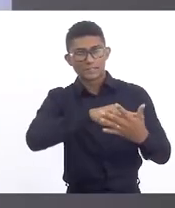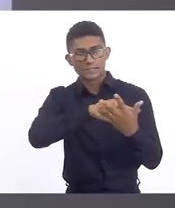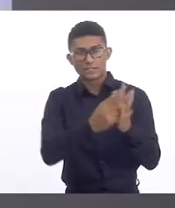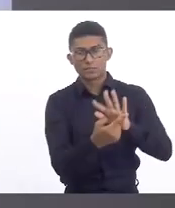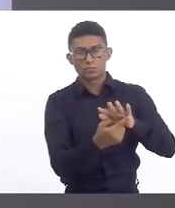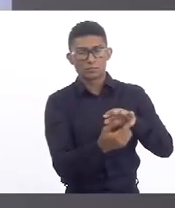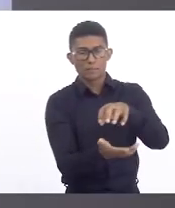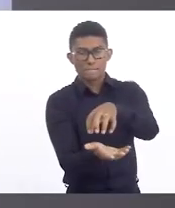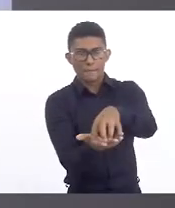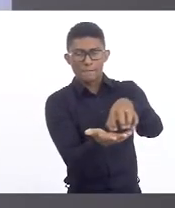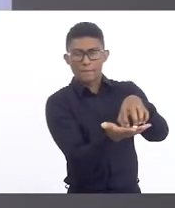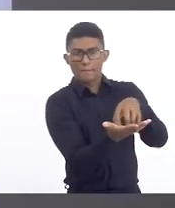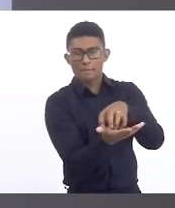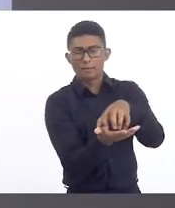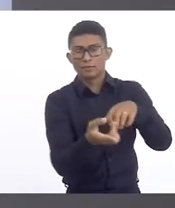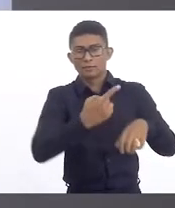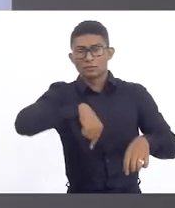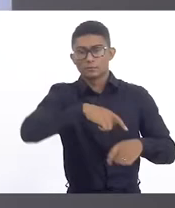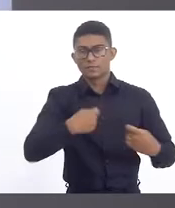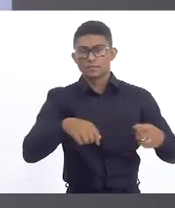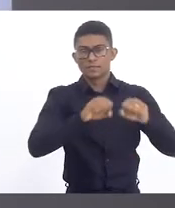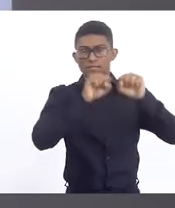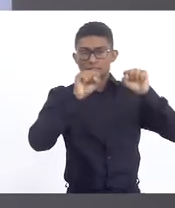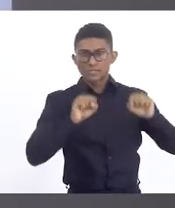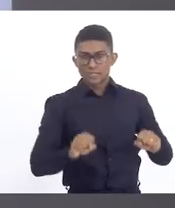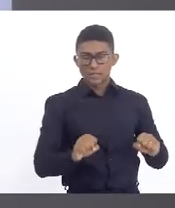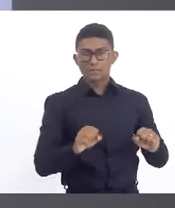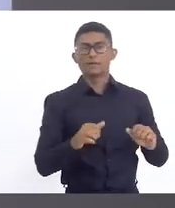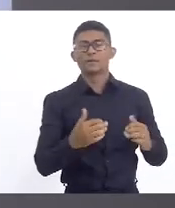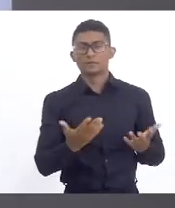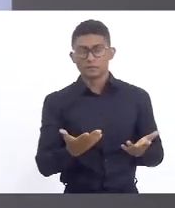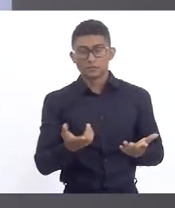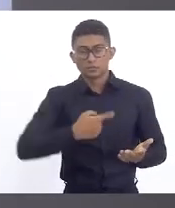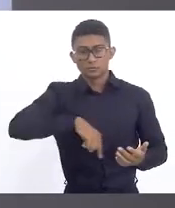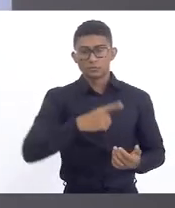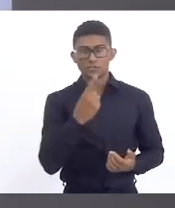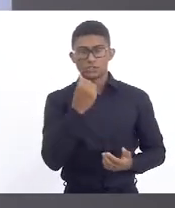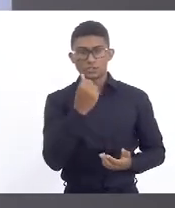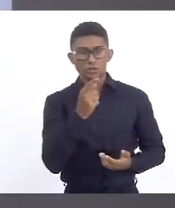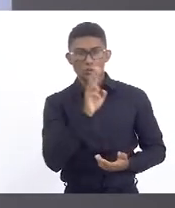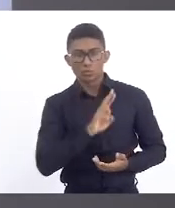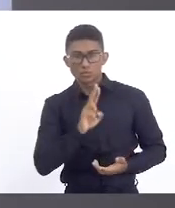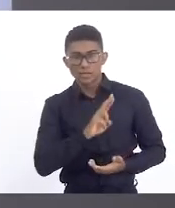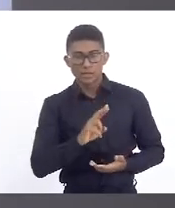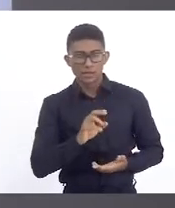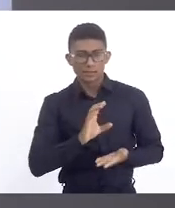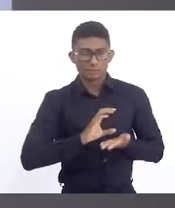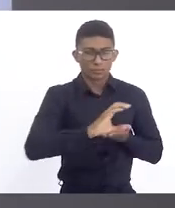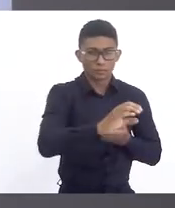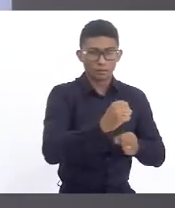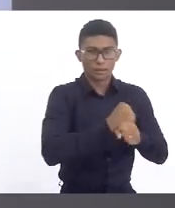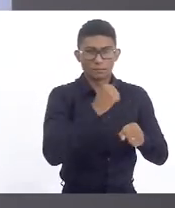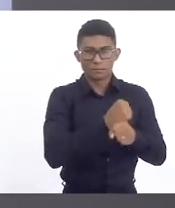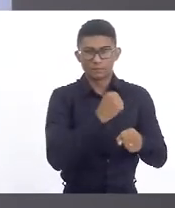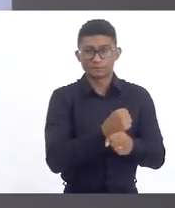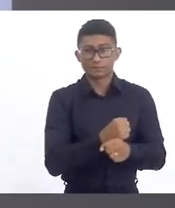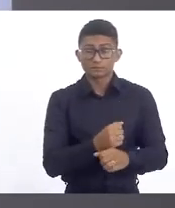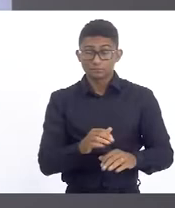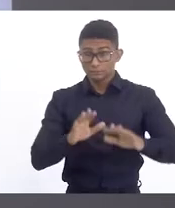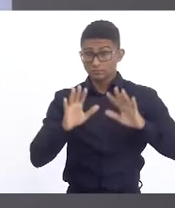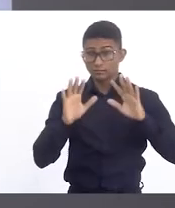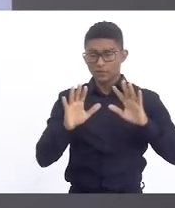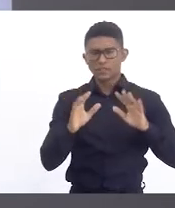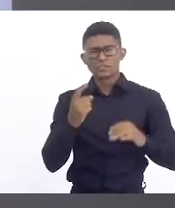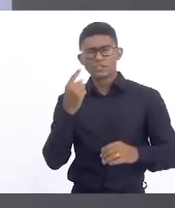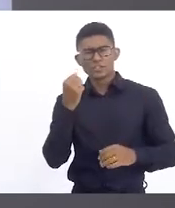linhas pretas, que a gente tem que botar o sistema de filtração, coisa, a gente vai usar esse dinheiro para fazer essa parte toda de produção. Então, nenhum momento o dinheiro vai para fazer rede